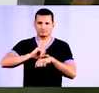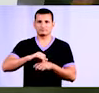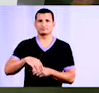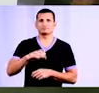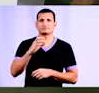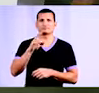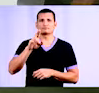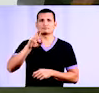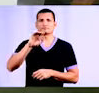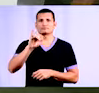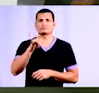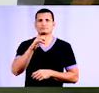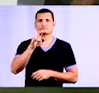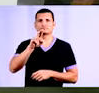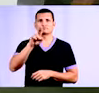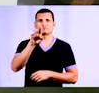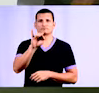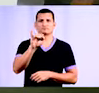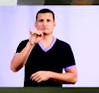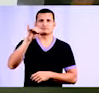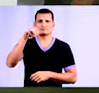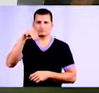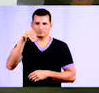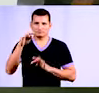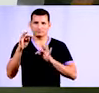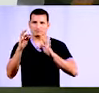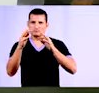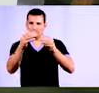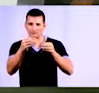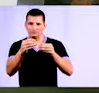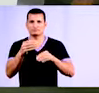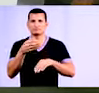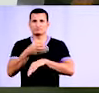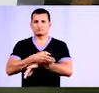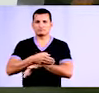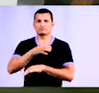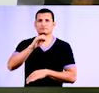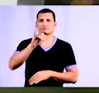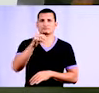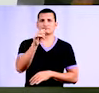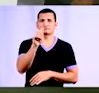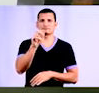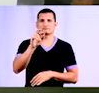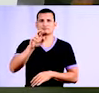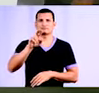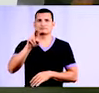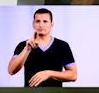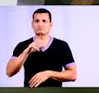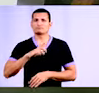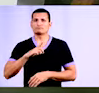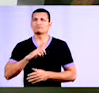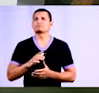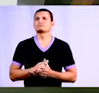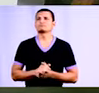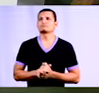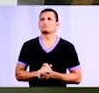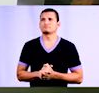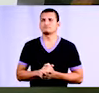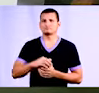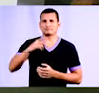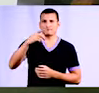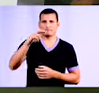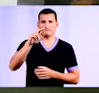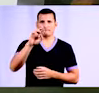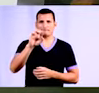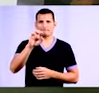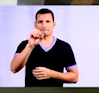Cujubim, né? Isso. Todos estão participando, Jaru, interagindo com o professor aqui. Presidente Médici.